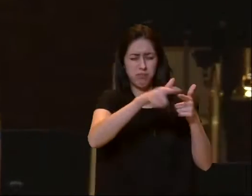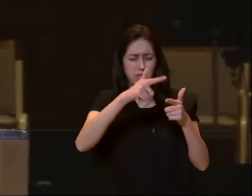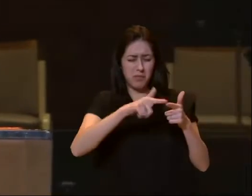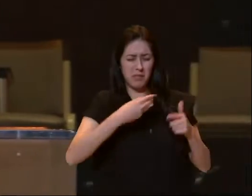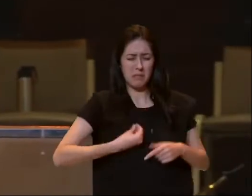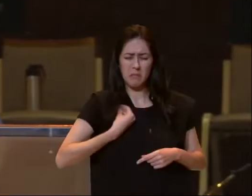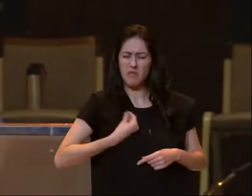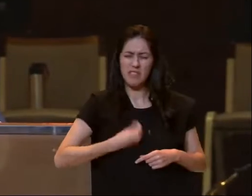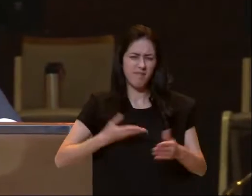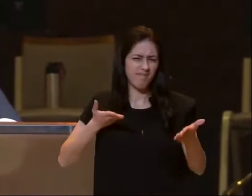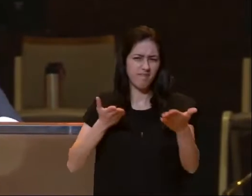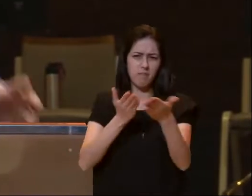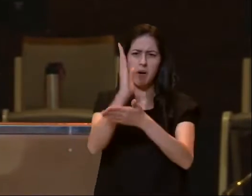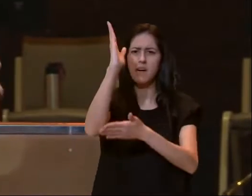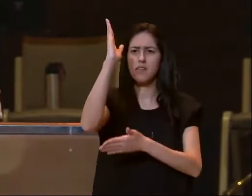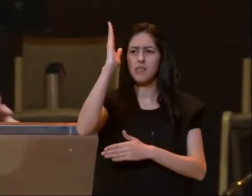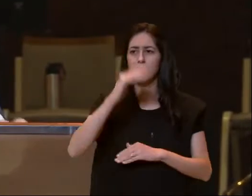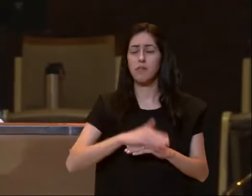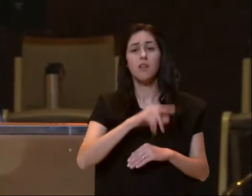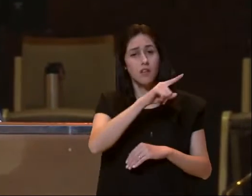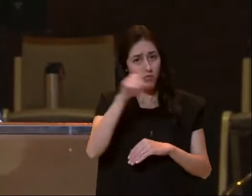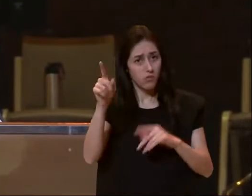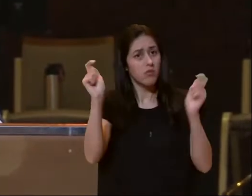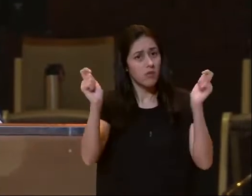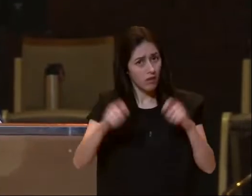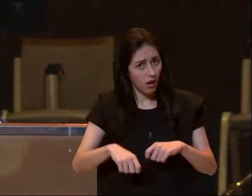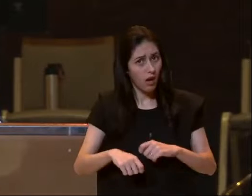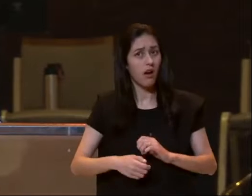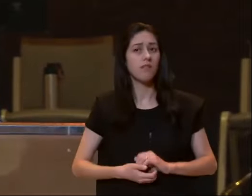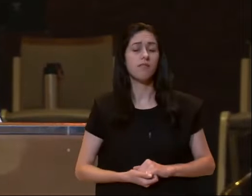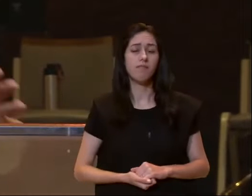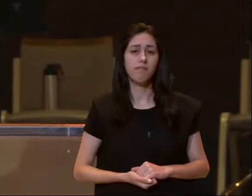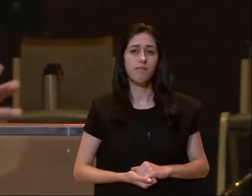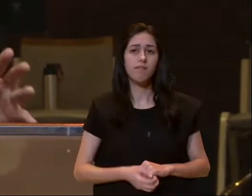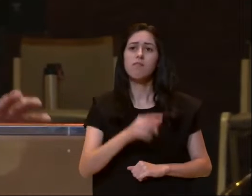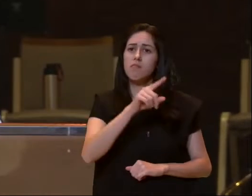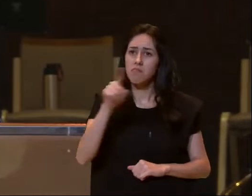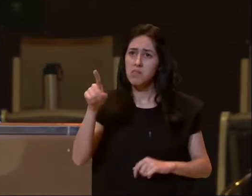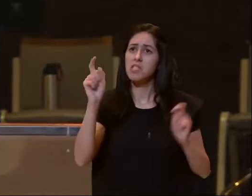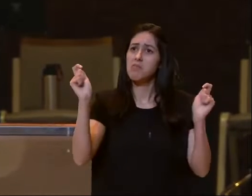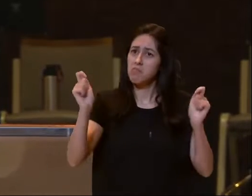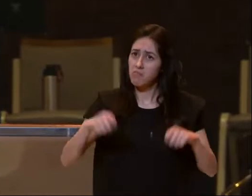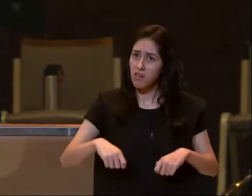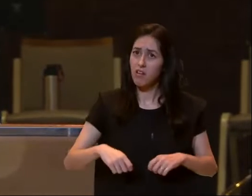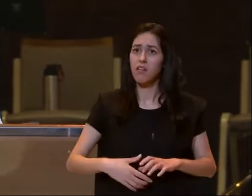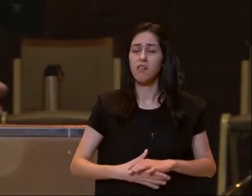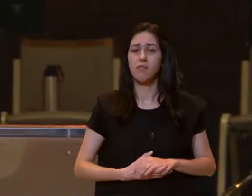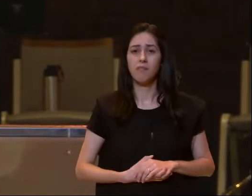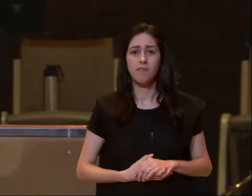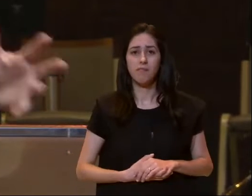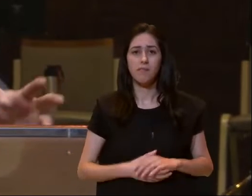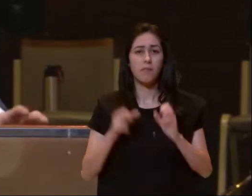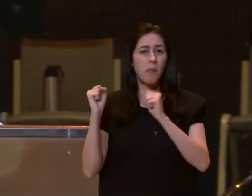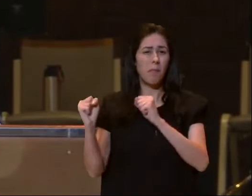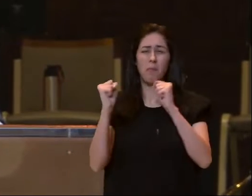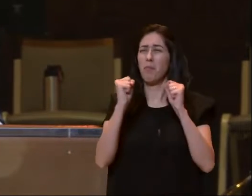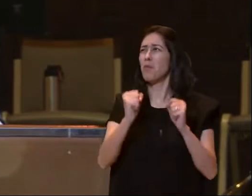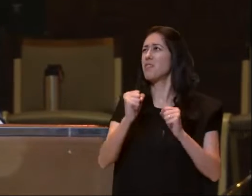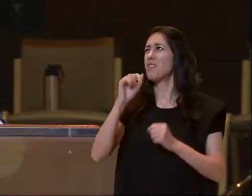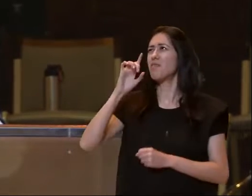vida. Você pode. Você pode. Poder de